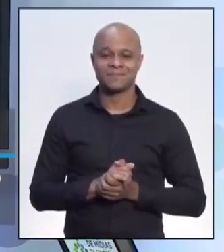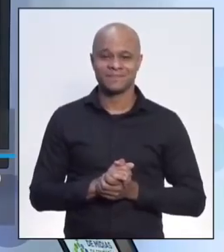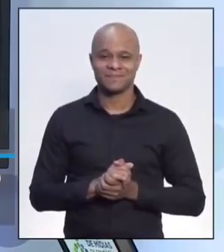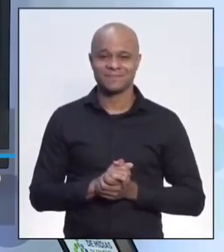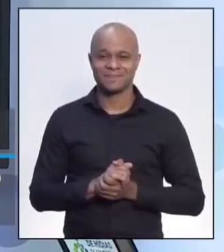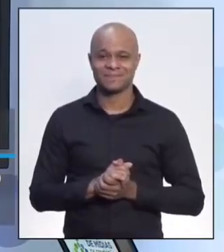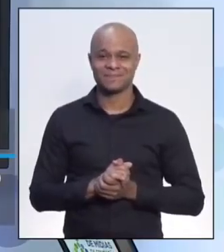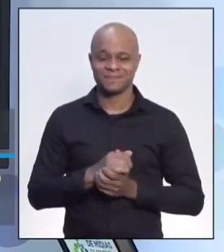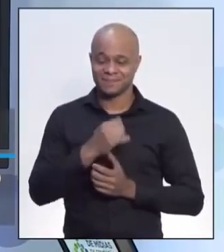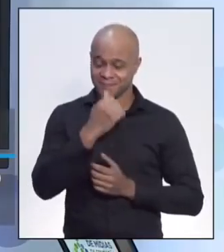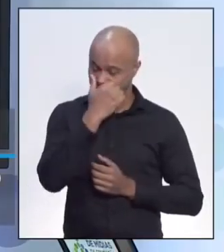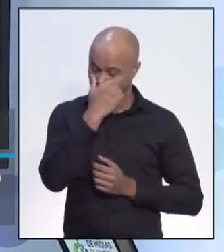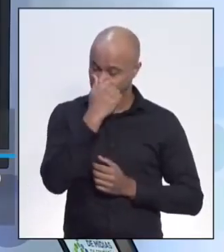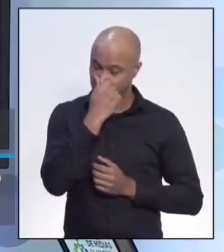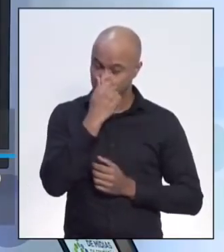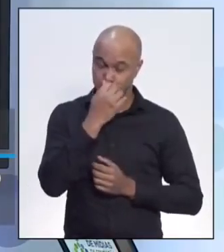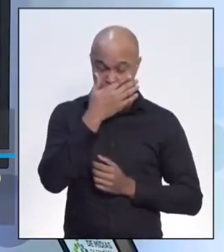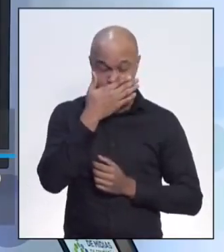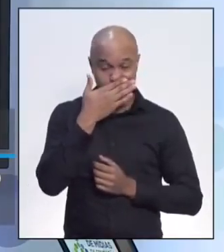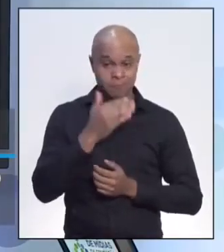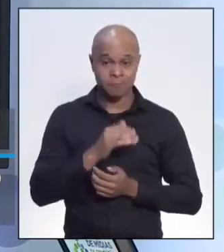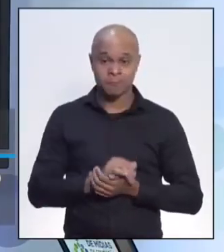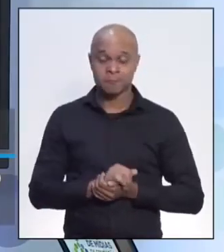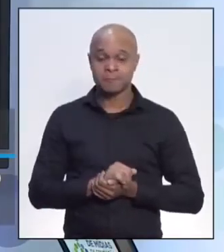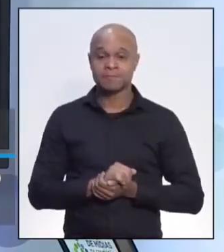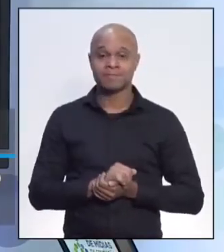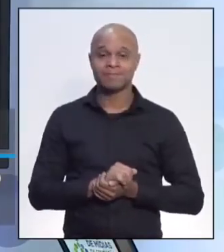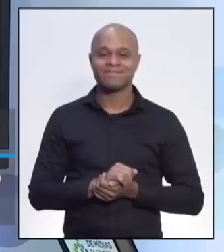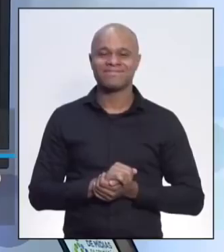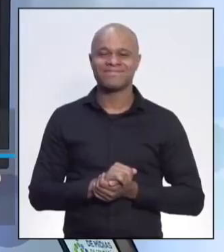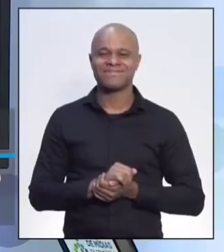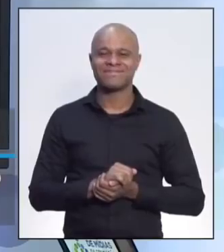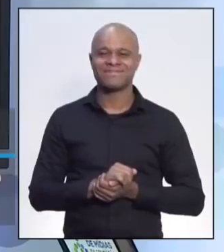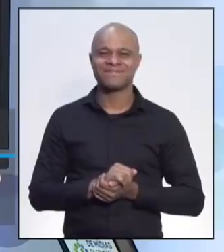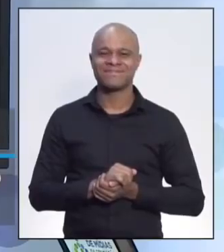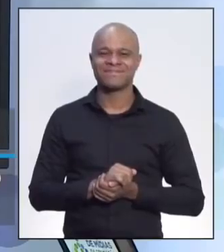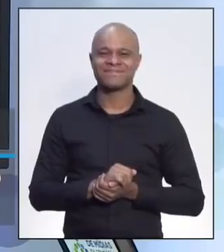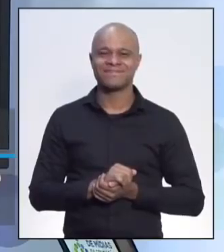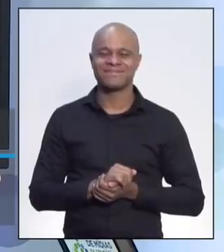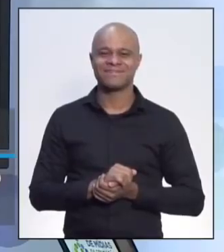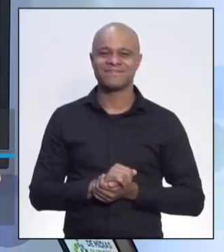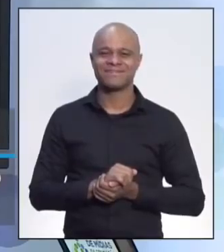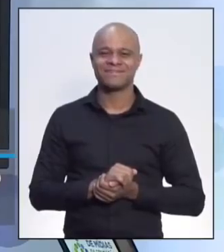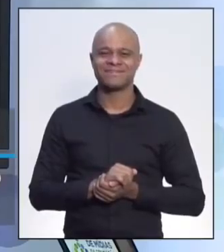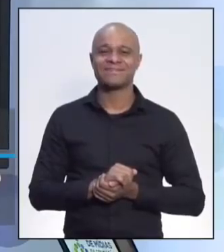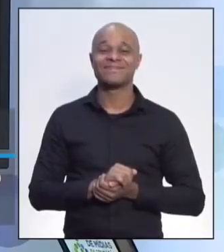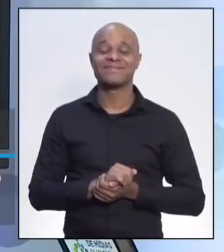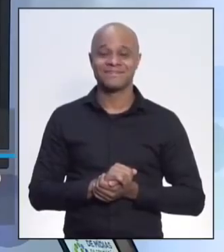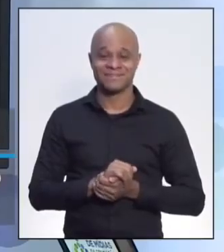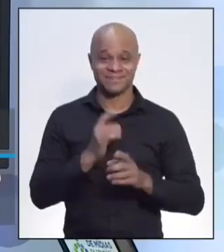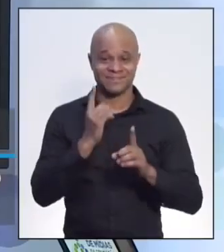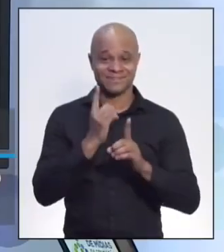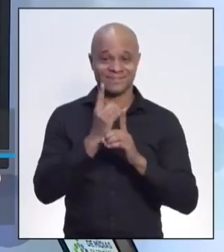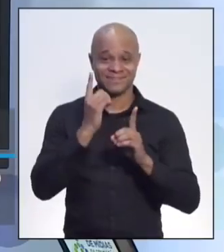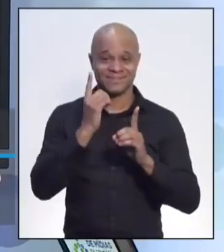eu coloquei a mais. Onde está? Aqui,